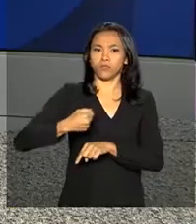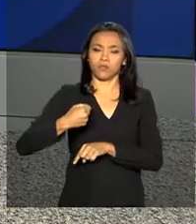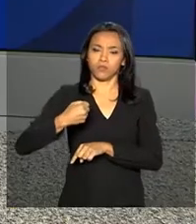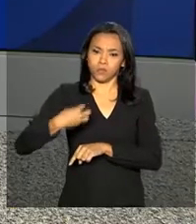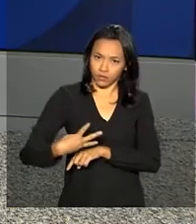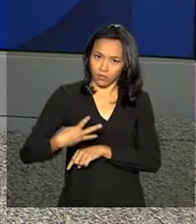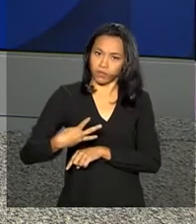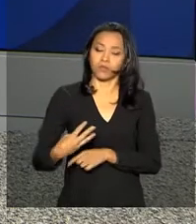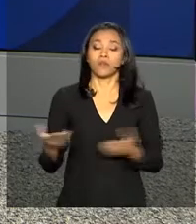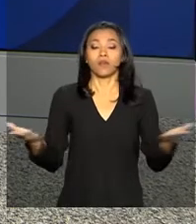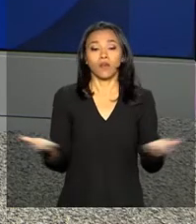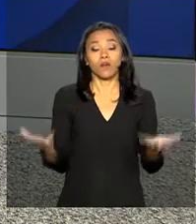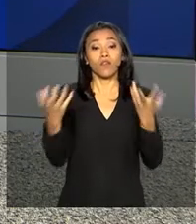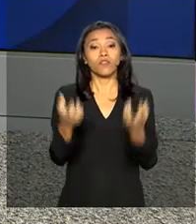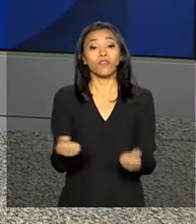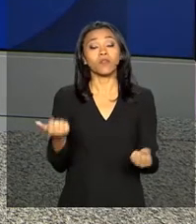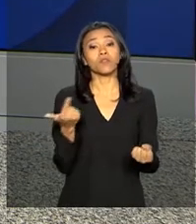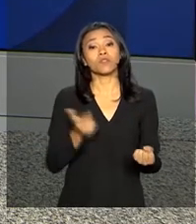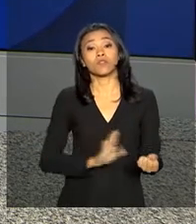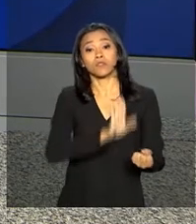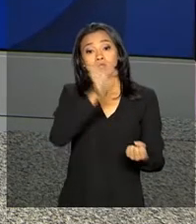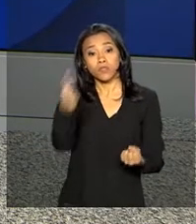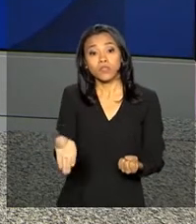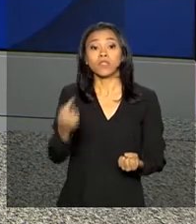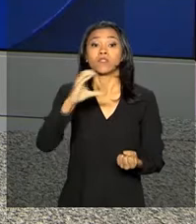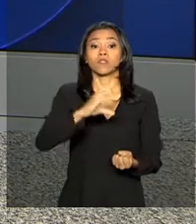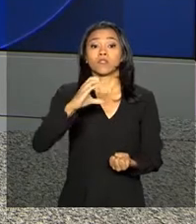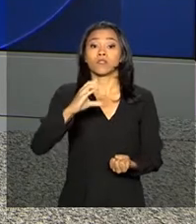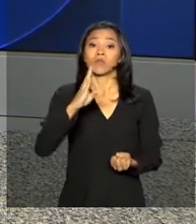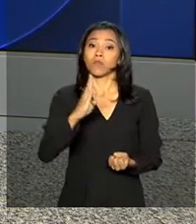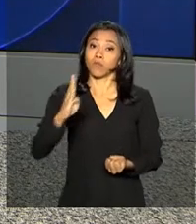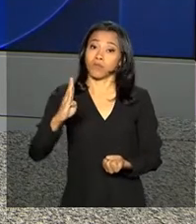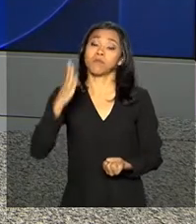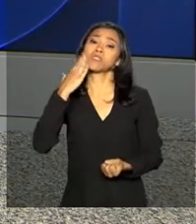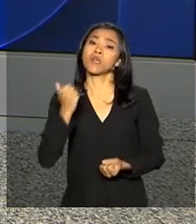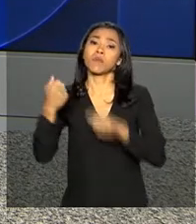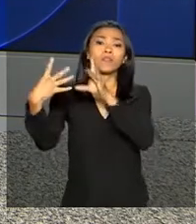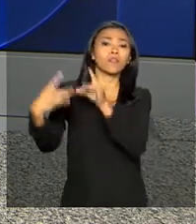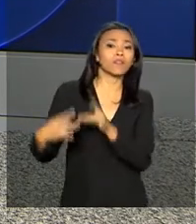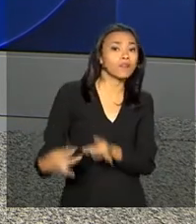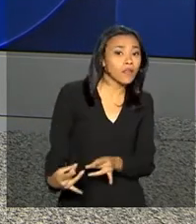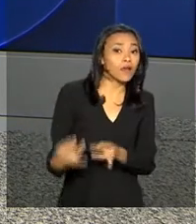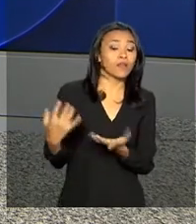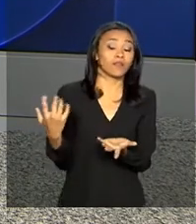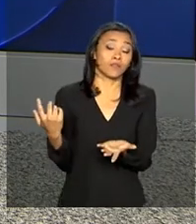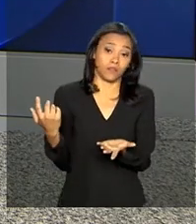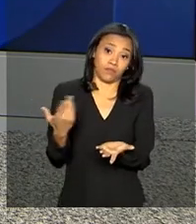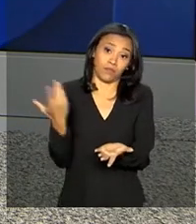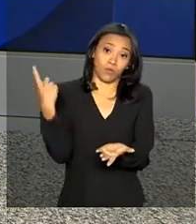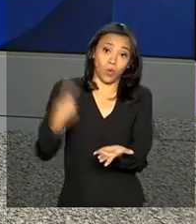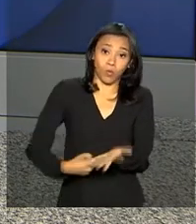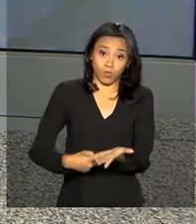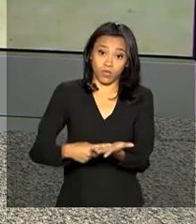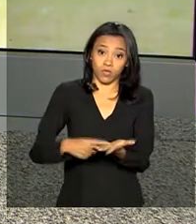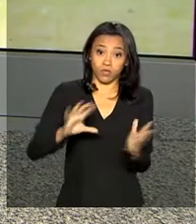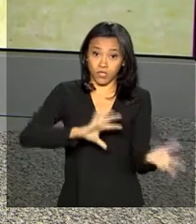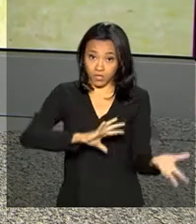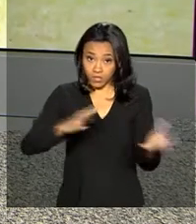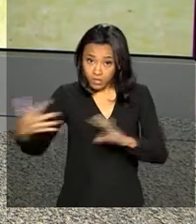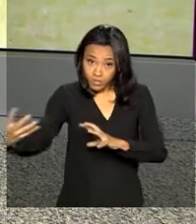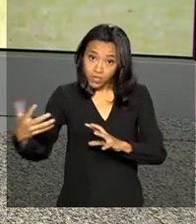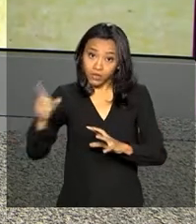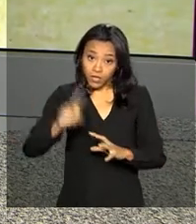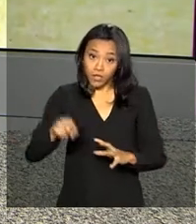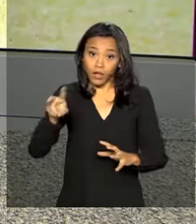vamos agora então ao centro cultural banco do brasil em brasília saber os detalhes da agenda do governo de transição quem está lá é a repórter